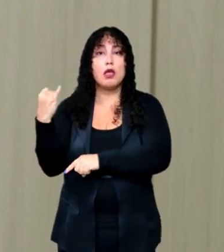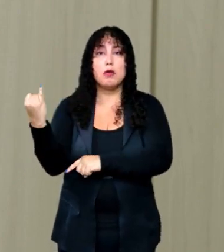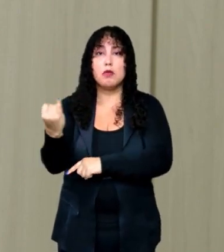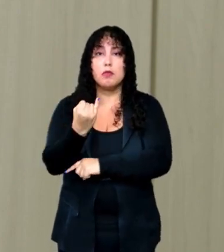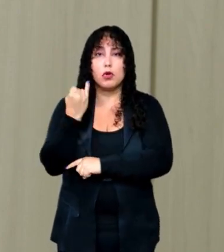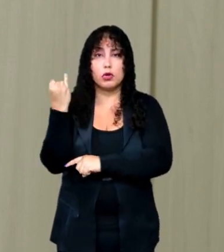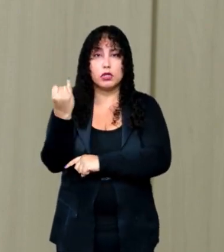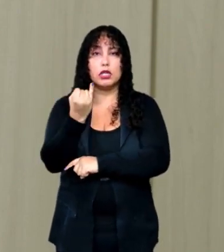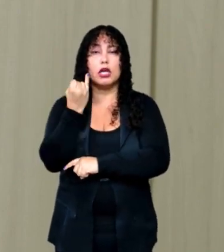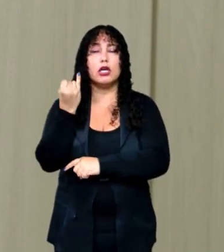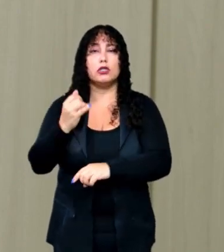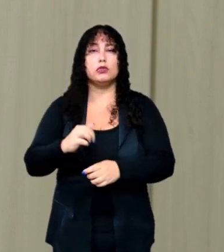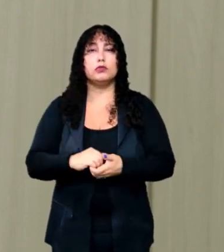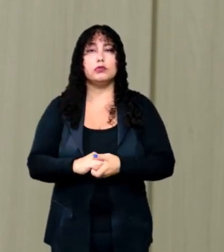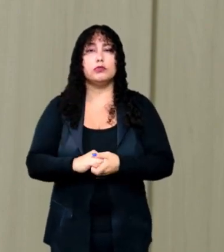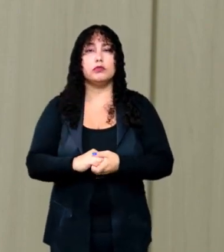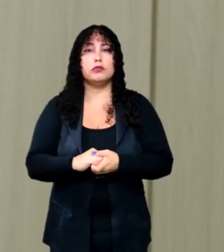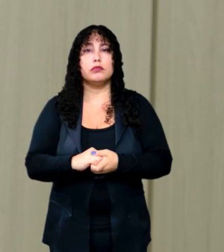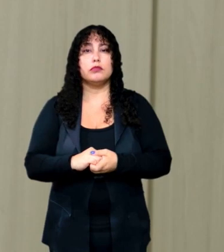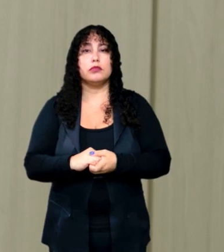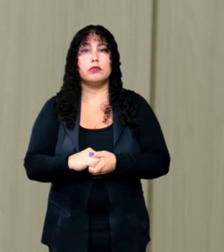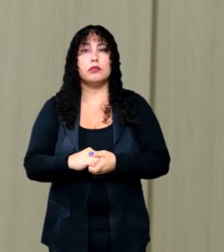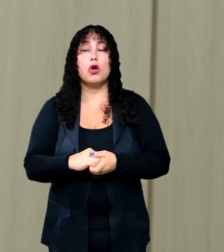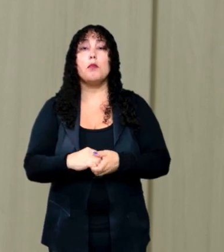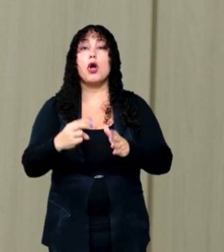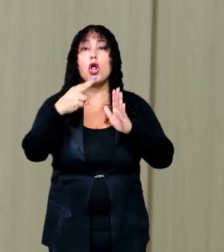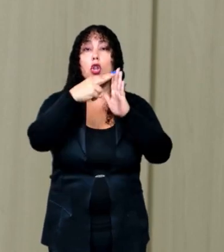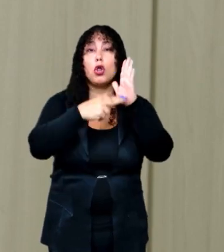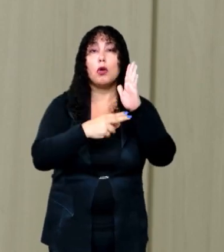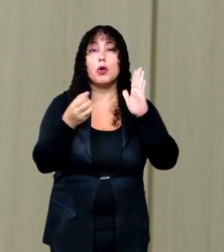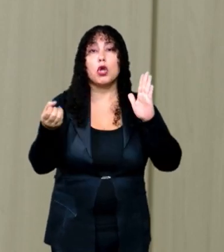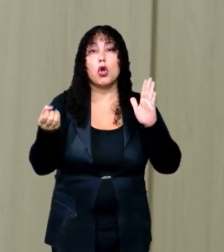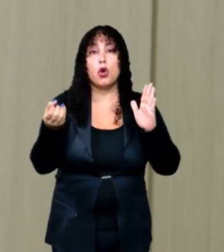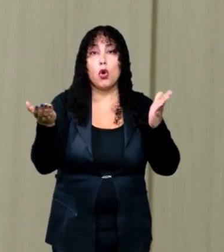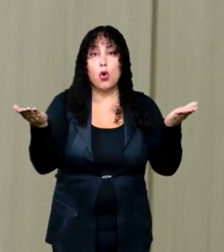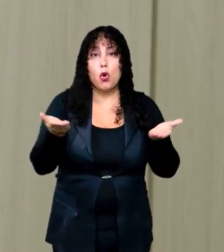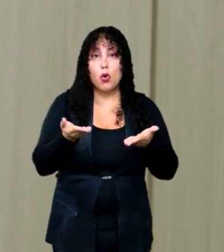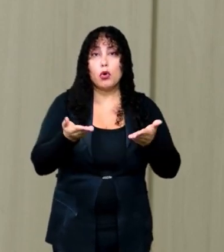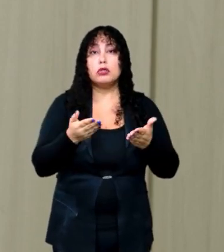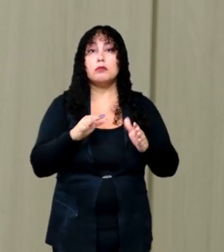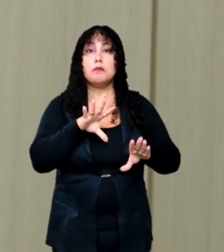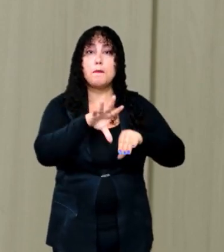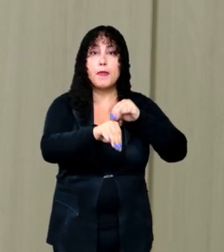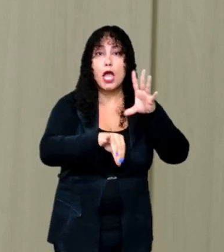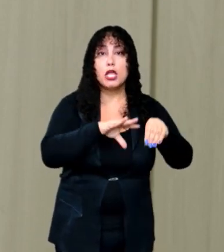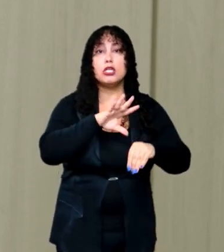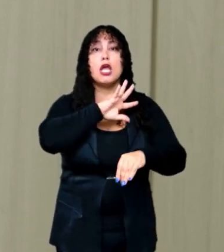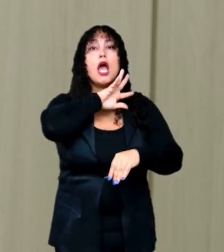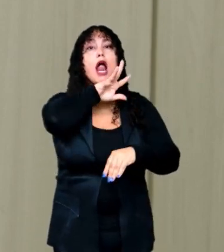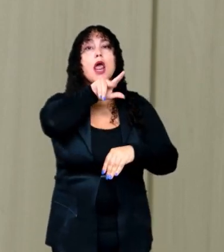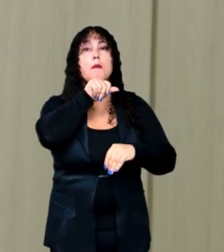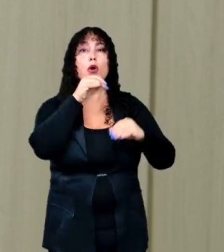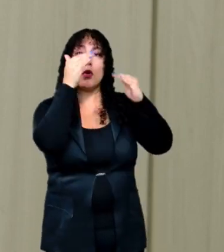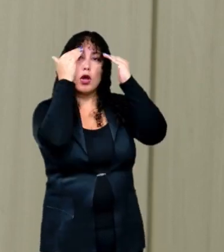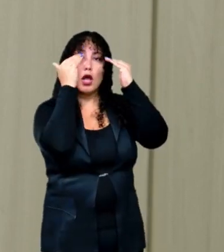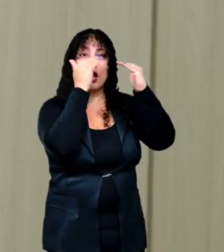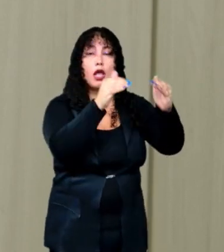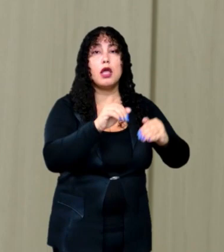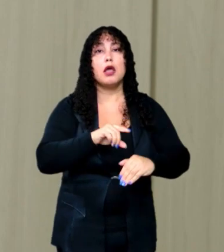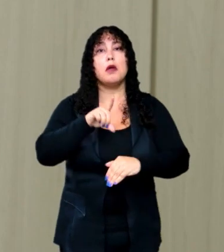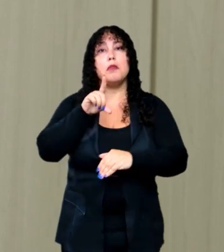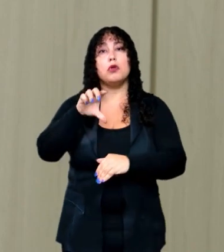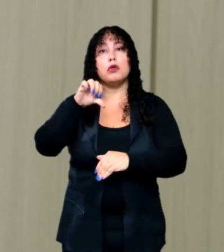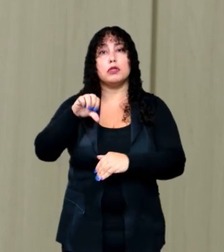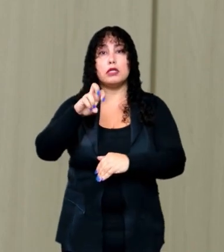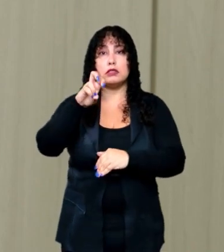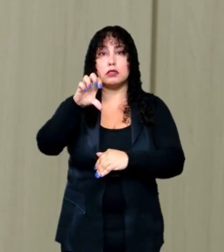foi uma norma que hoje todos que mexem com o animal precisam respeitar, que é de